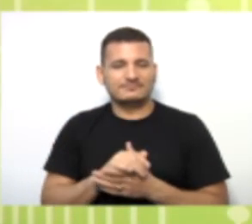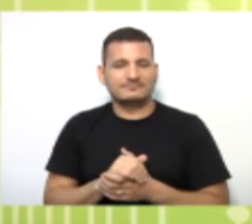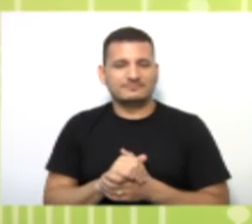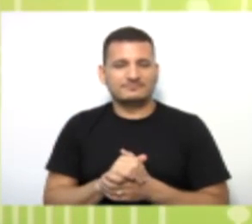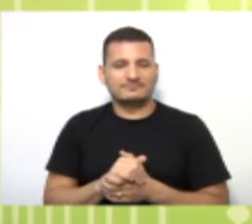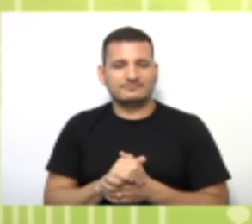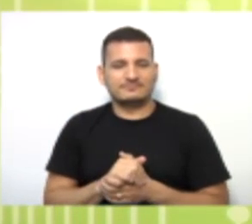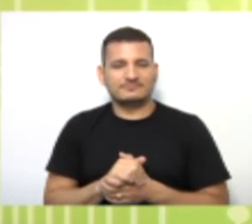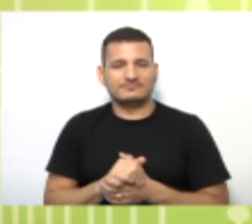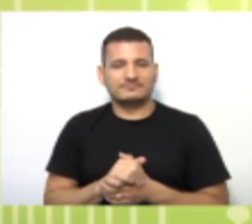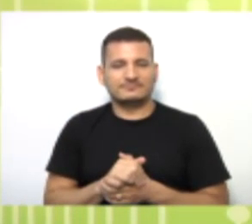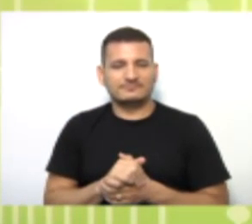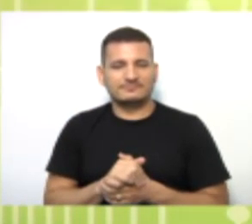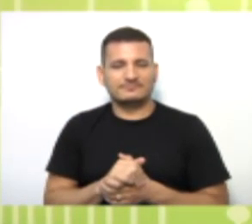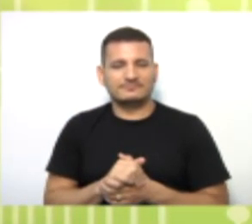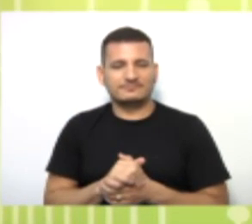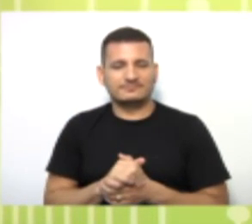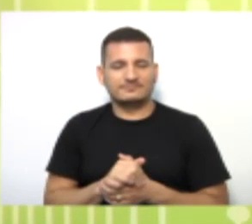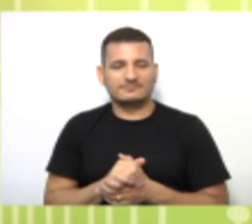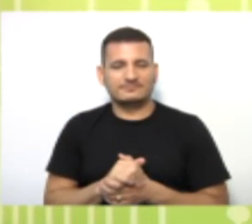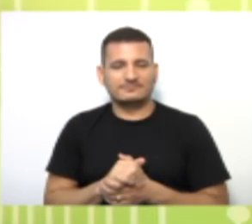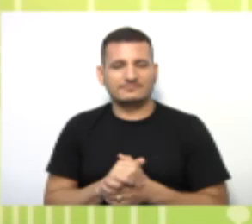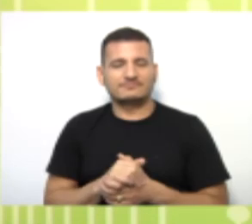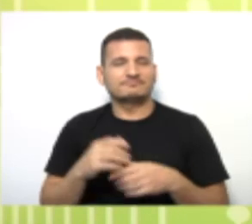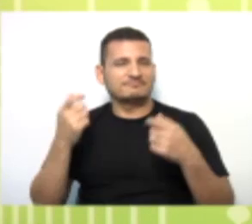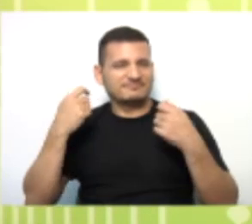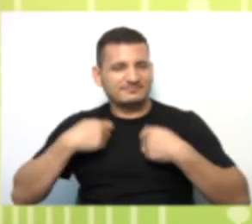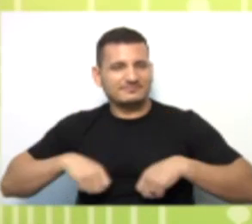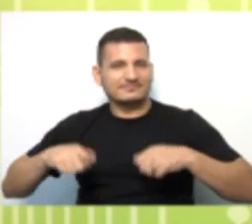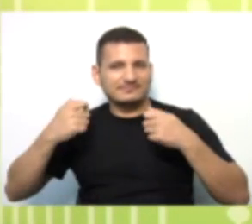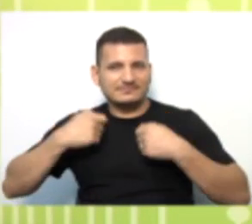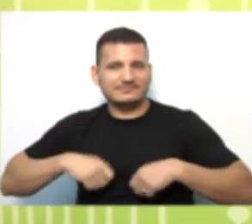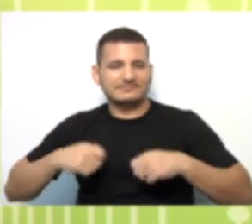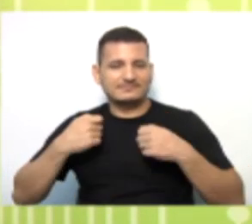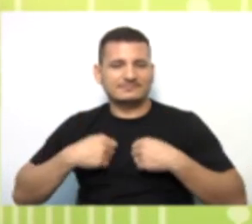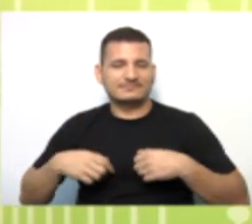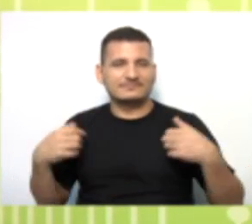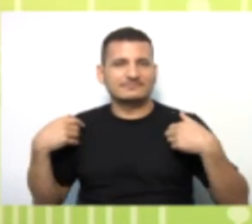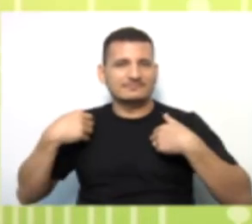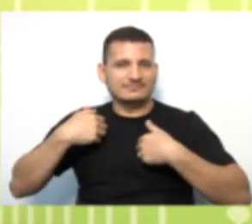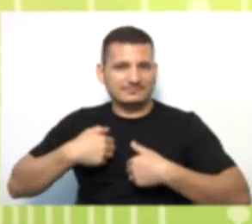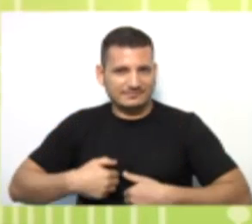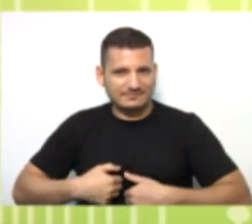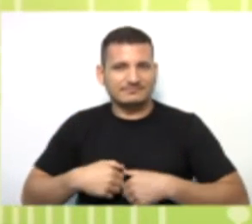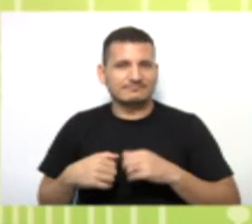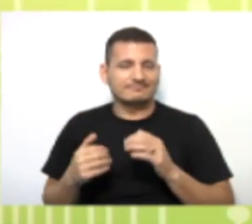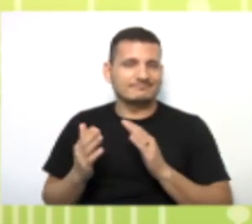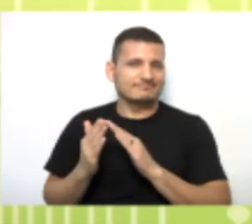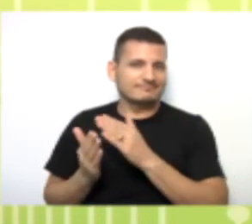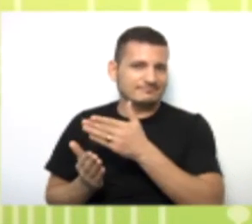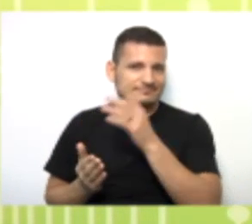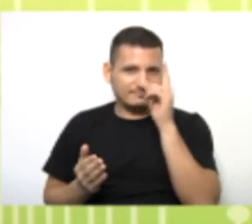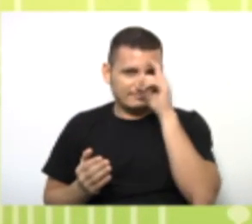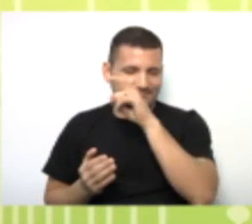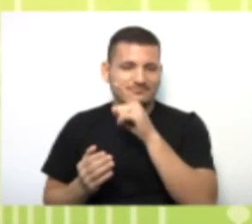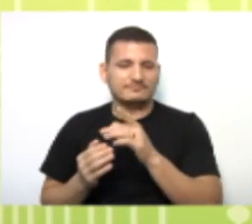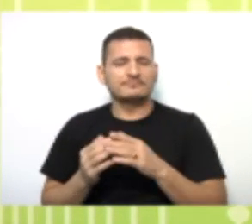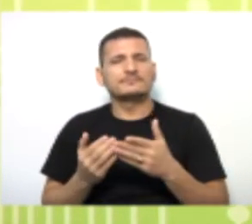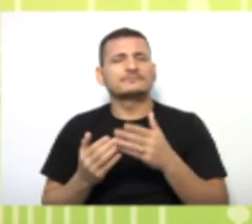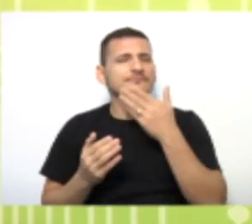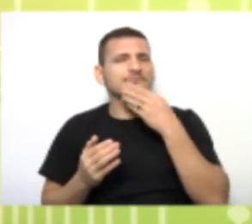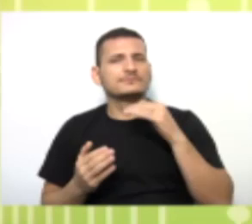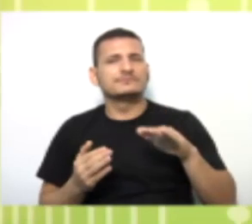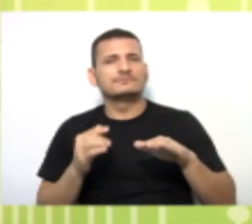casa, veste 3 camisetas, 5, coloca um blazer, né? Que se em casa fica difícil. Mas o que esse garoto